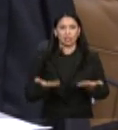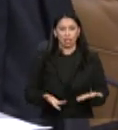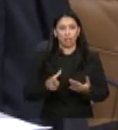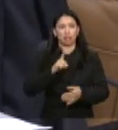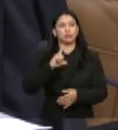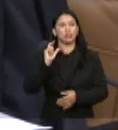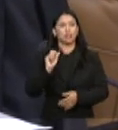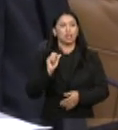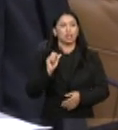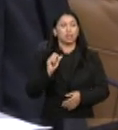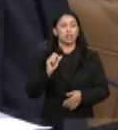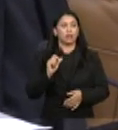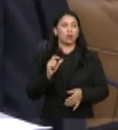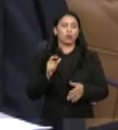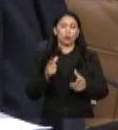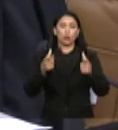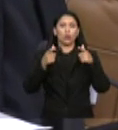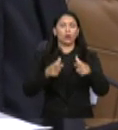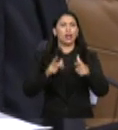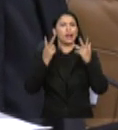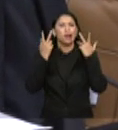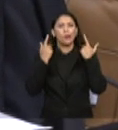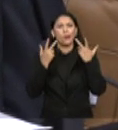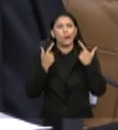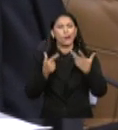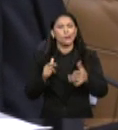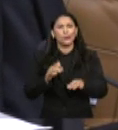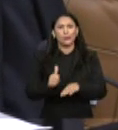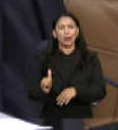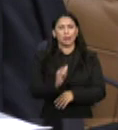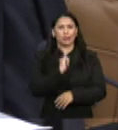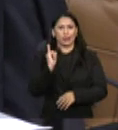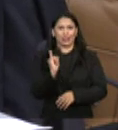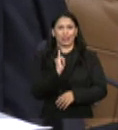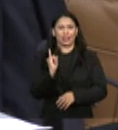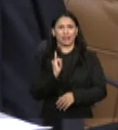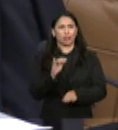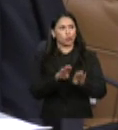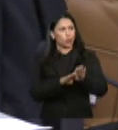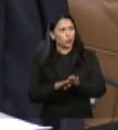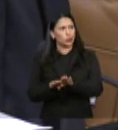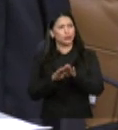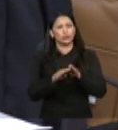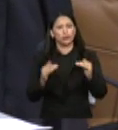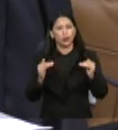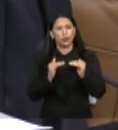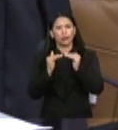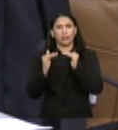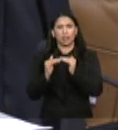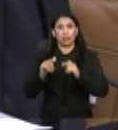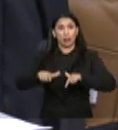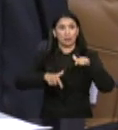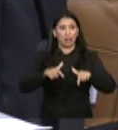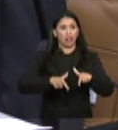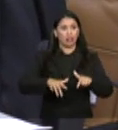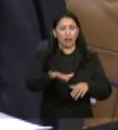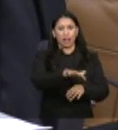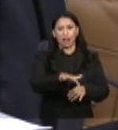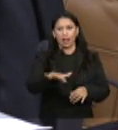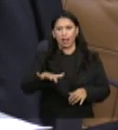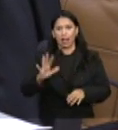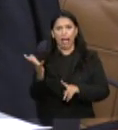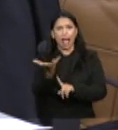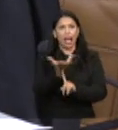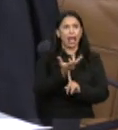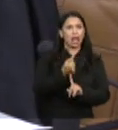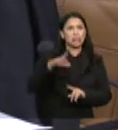tornou-se um lugar comum pois de tinha habilidades em diversos Campos nas artes